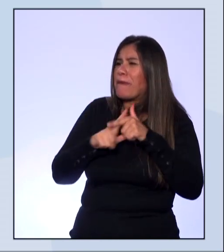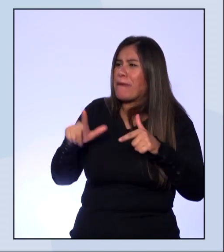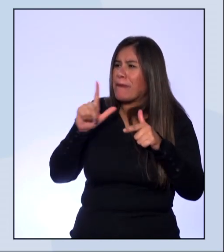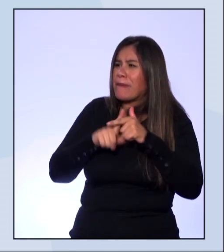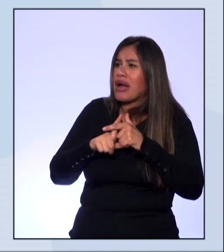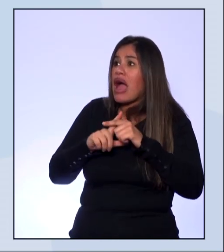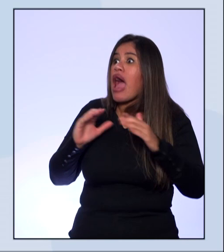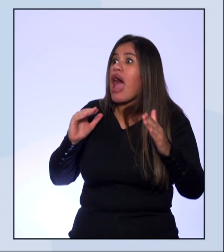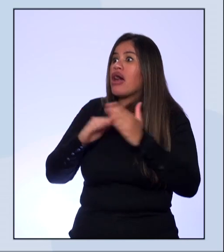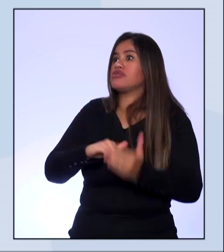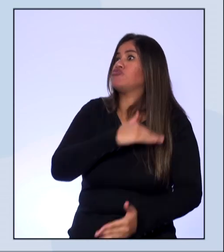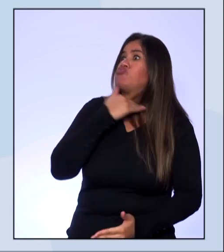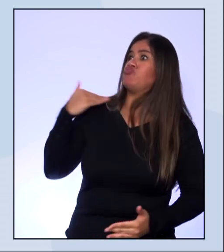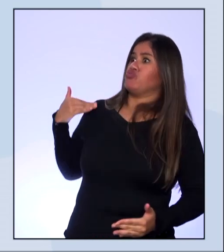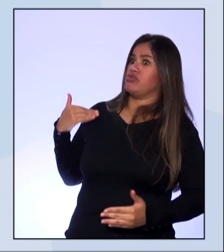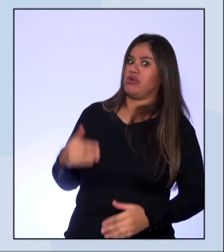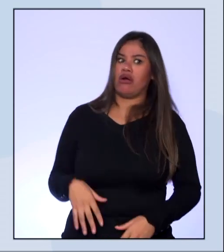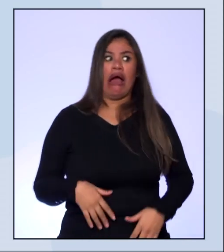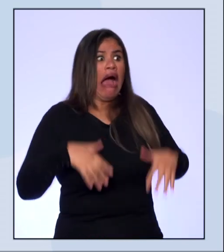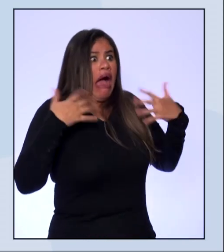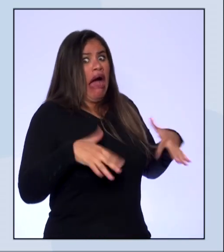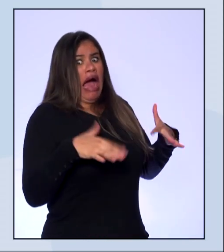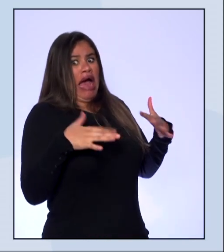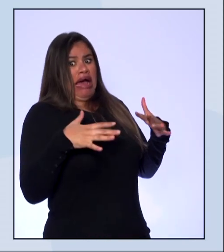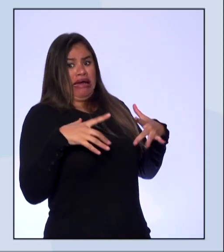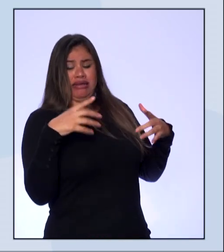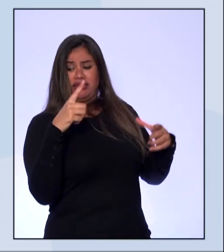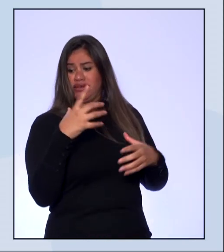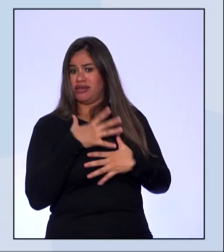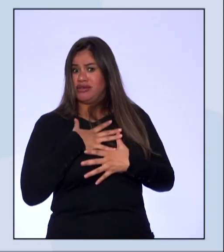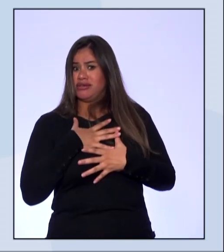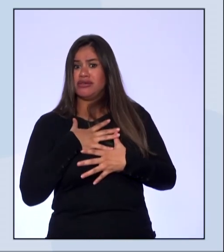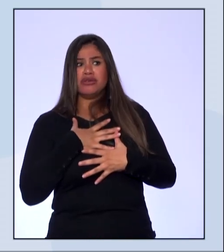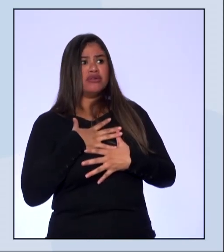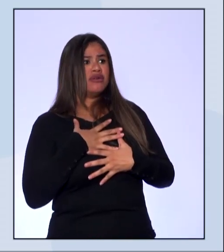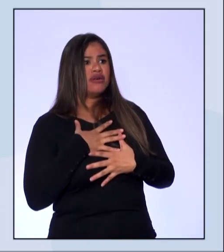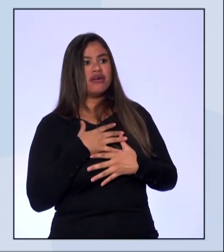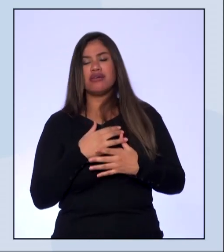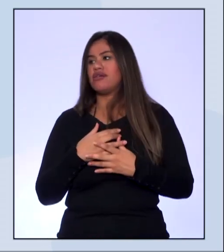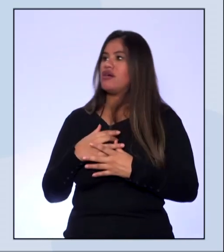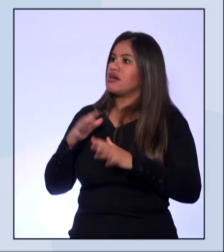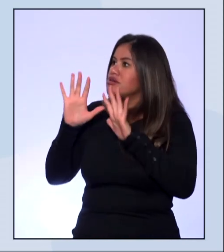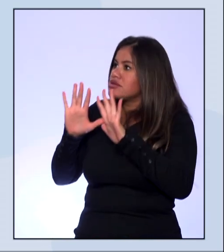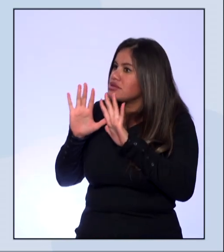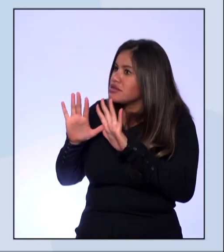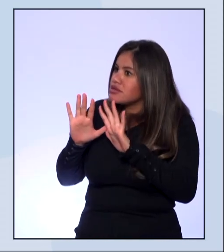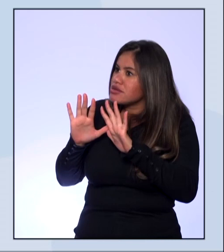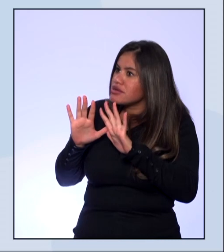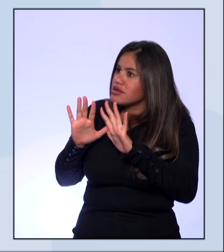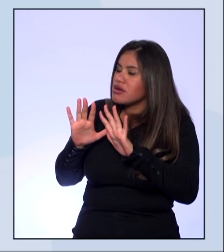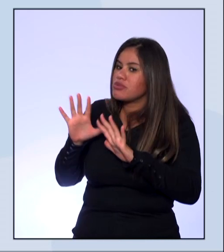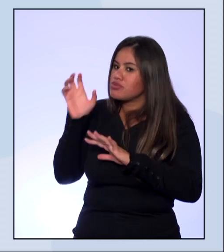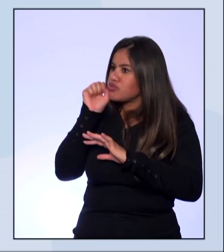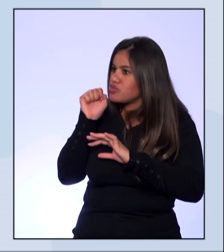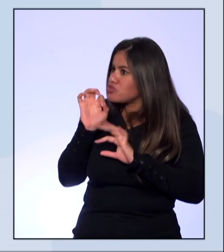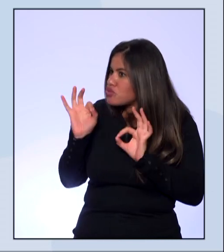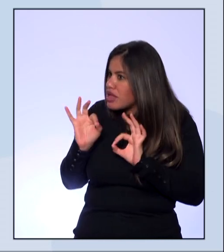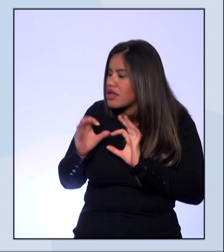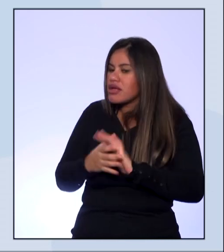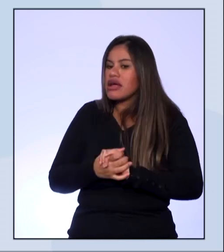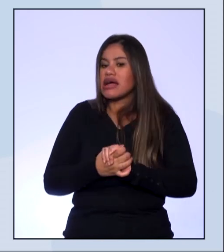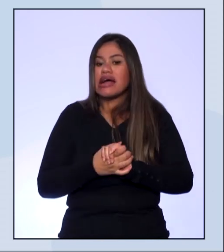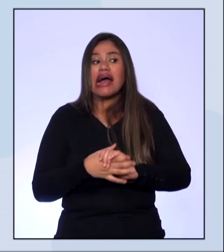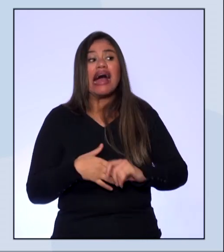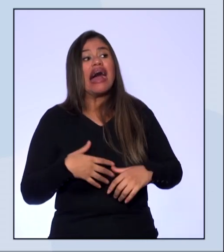a morte. Ai, você tá tentando ser assustador. Você nem me escutou, né? Não, na real,